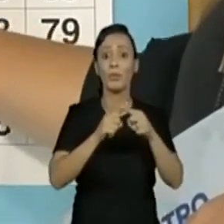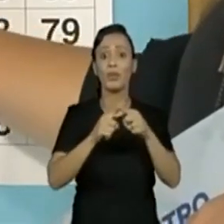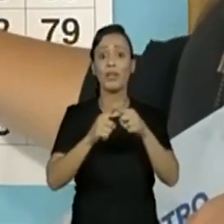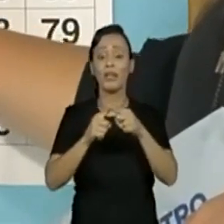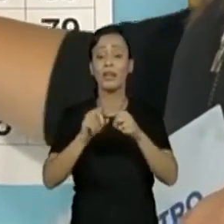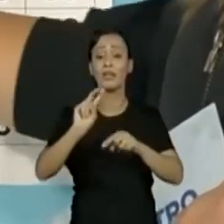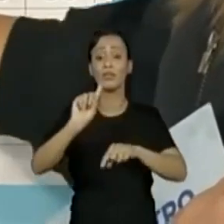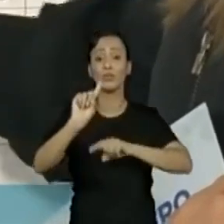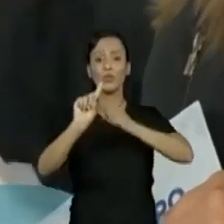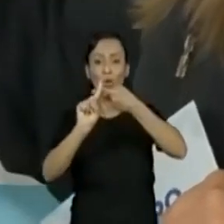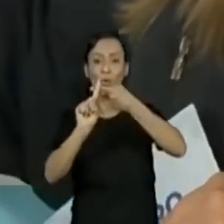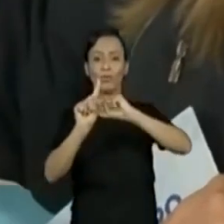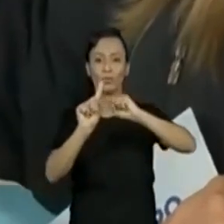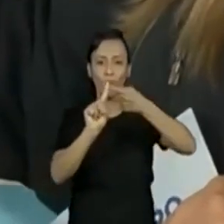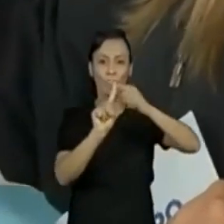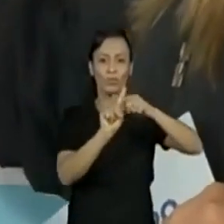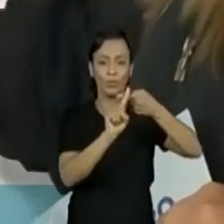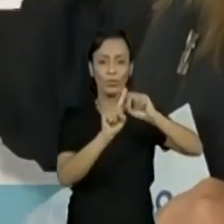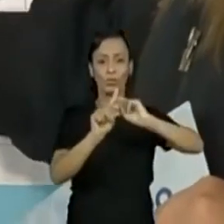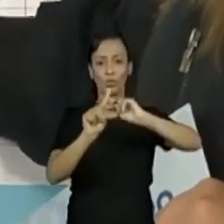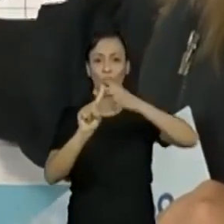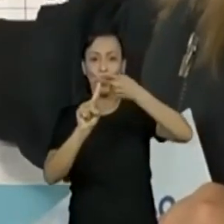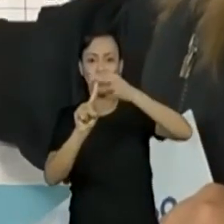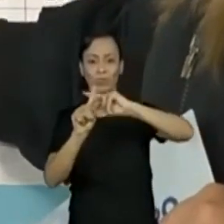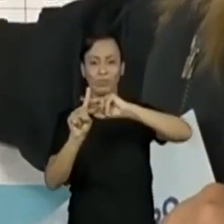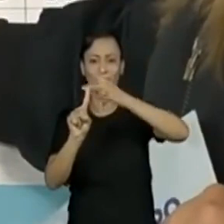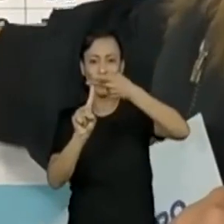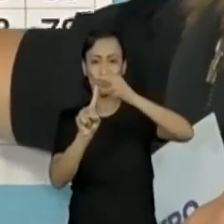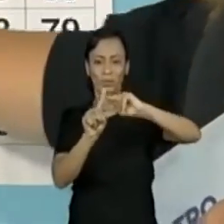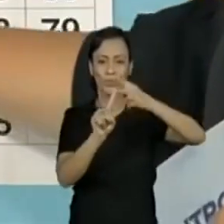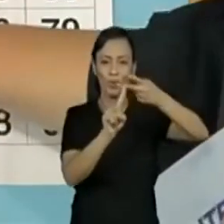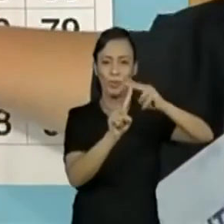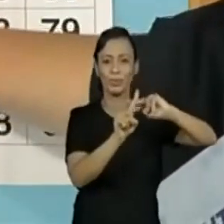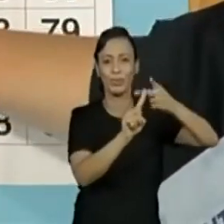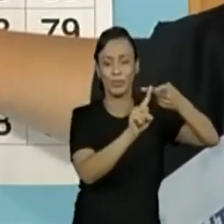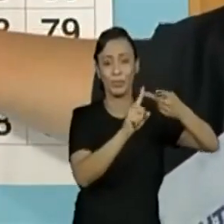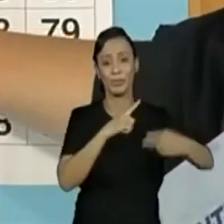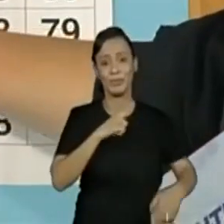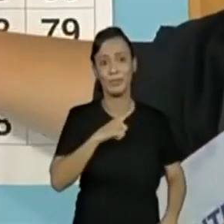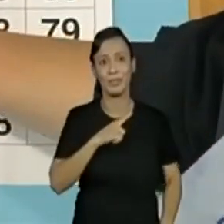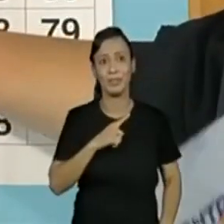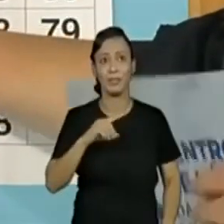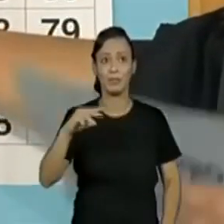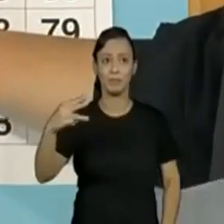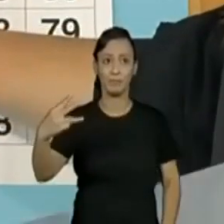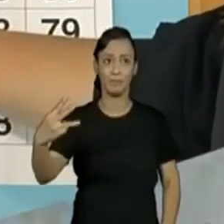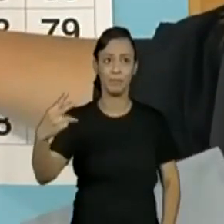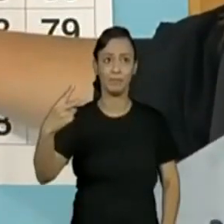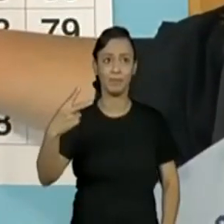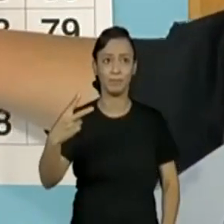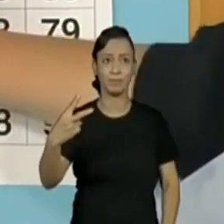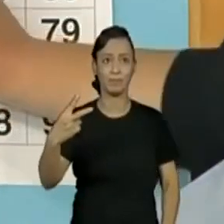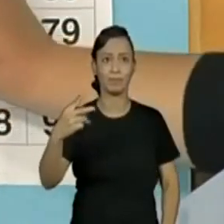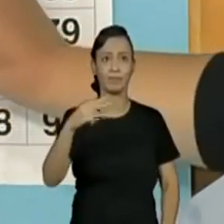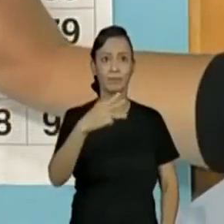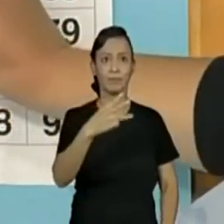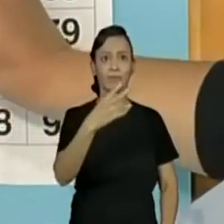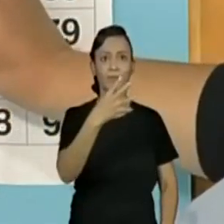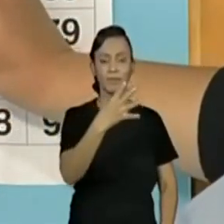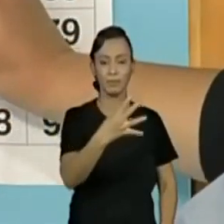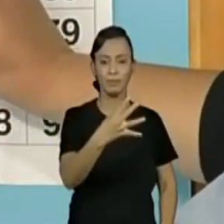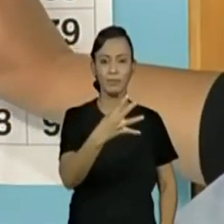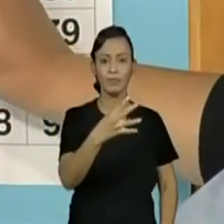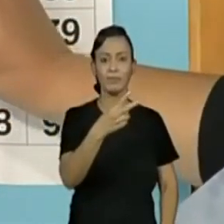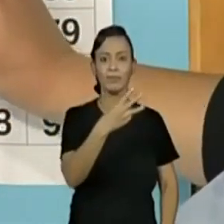vou para o 34. Então, seria 30, 32, 34. E se continuássemos,